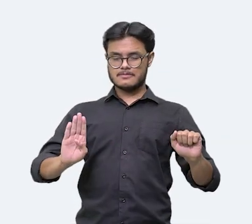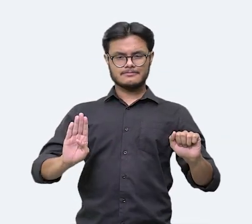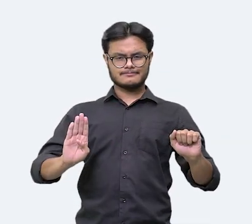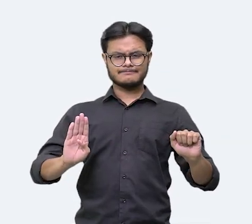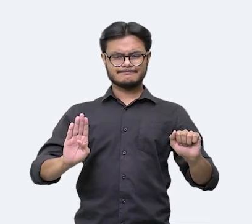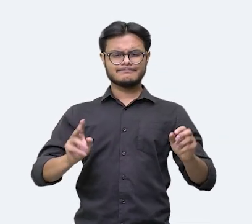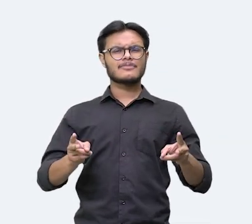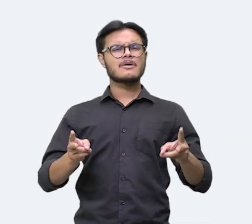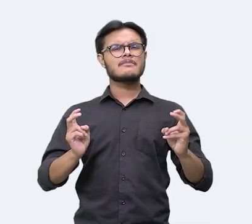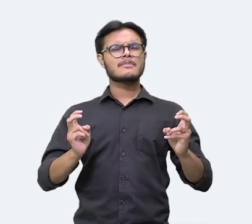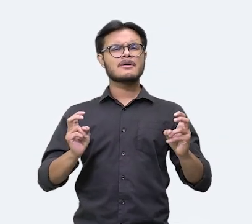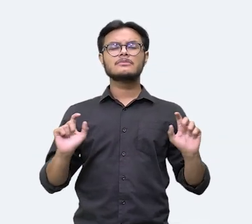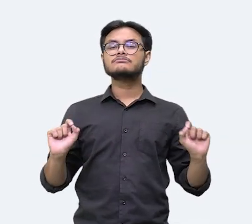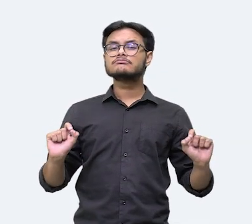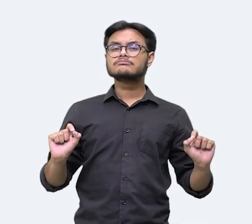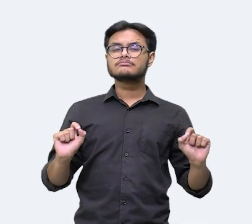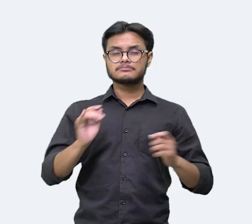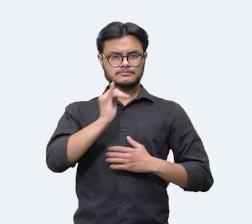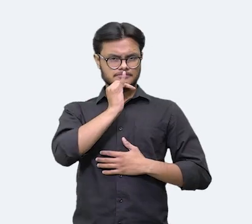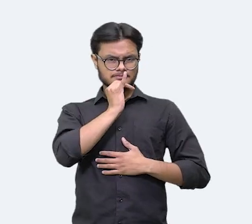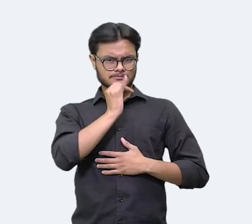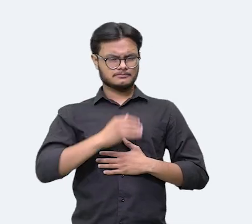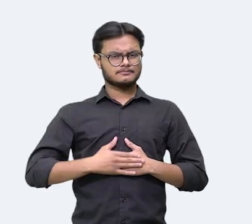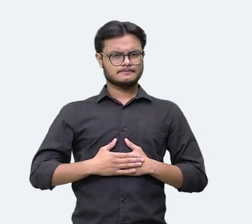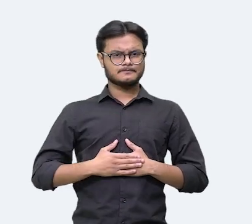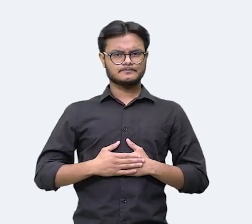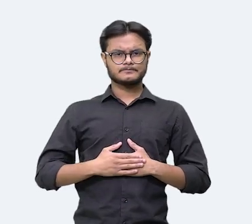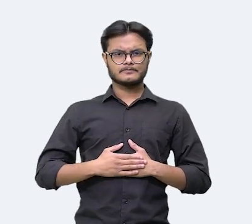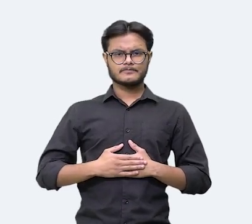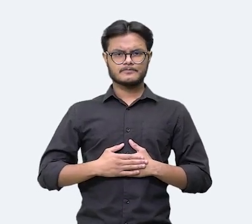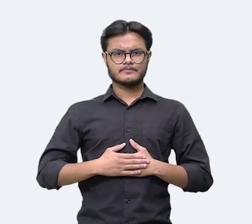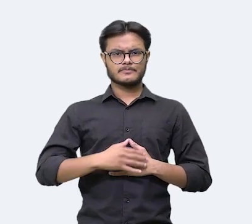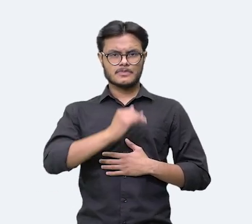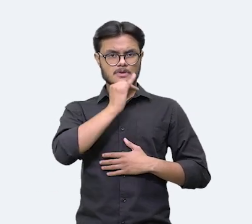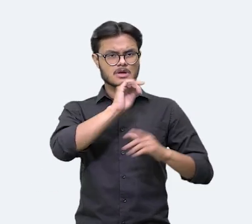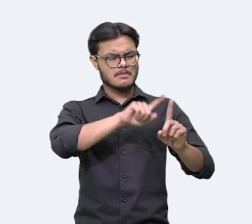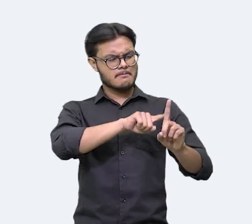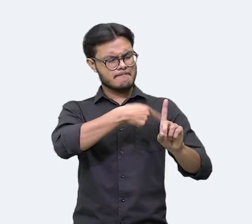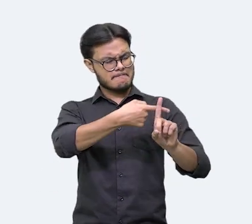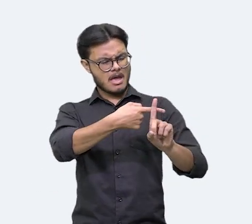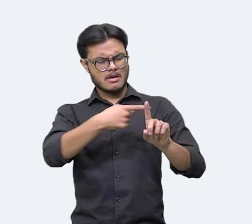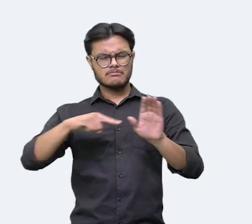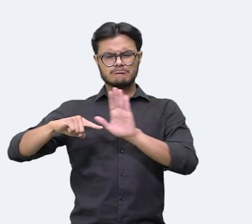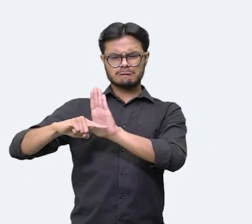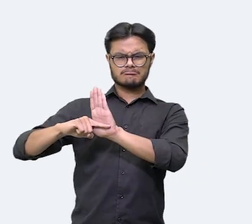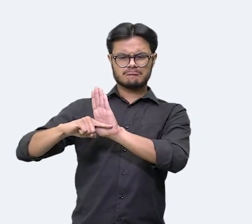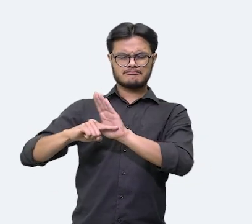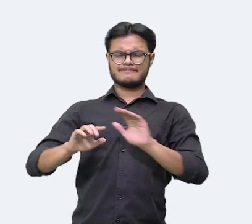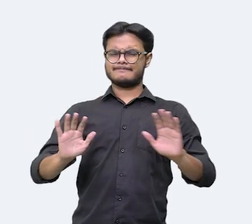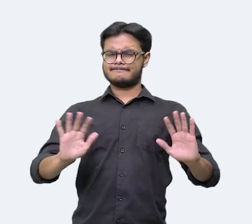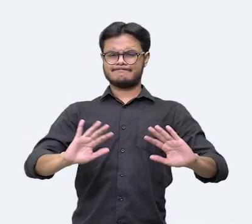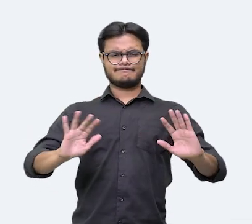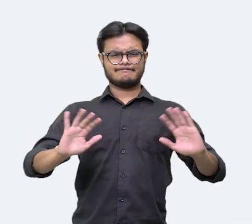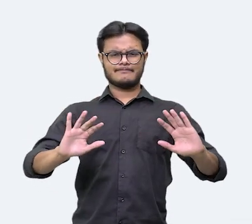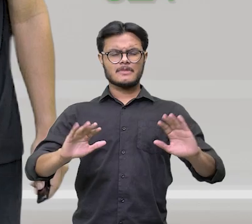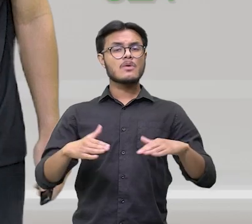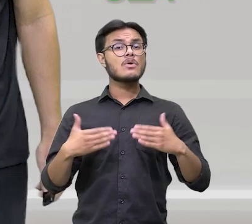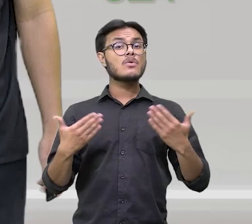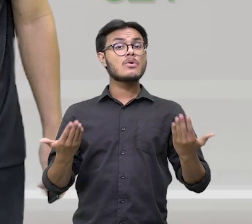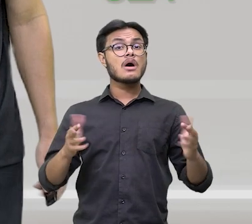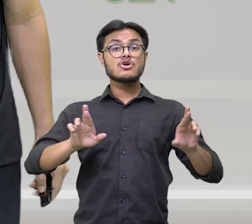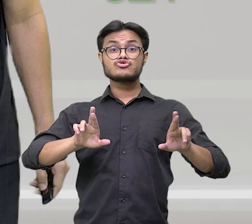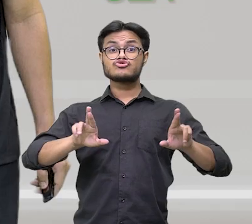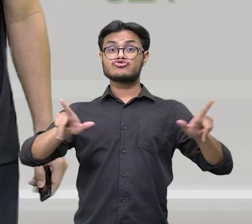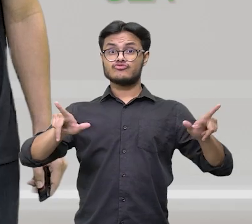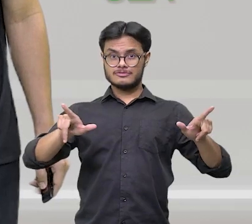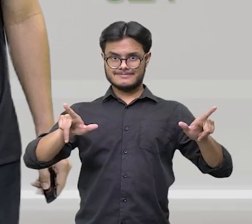observação. É errado quando nós falamos potencial positivo e potencial negativo. O que interessa é a diferença de potencial, que